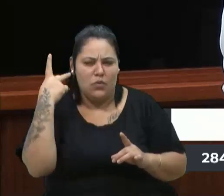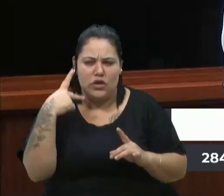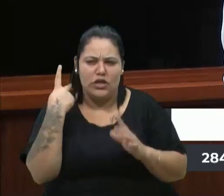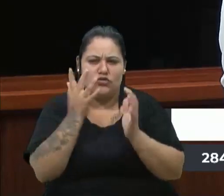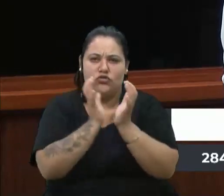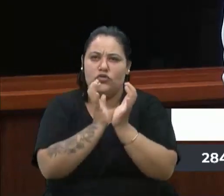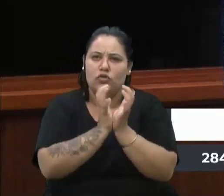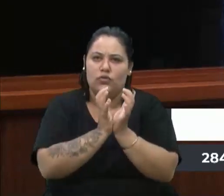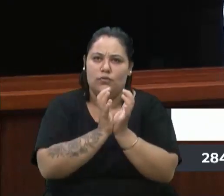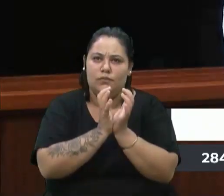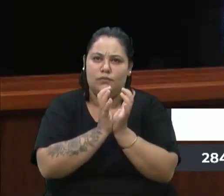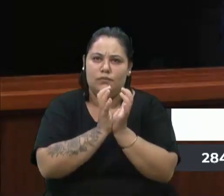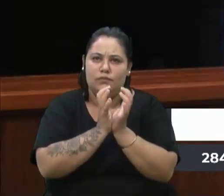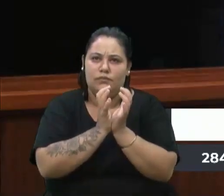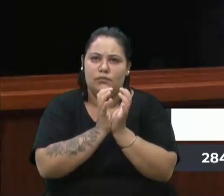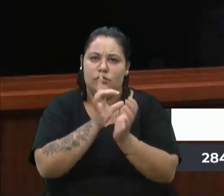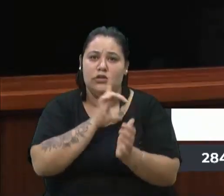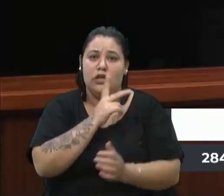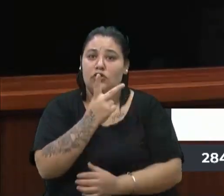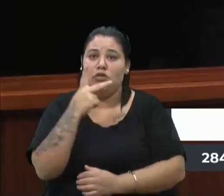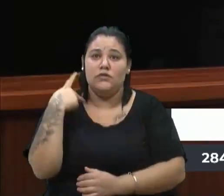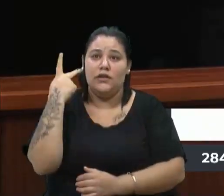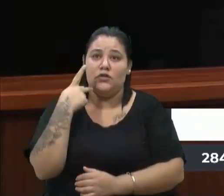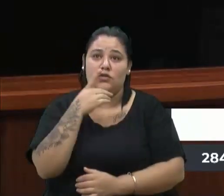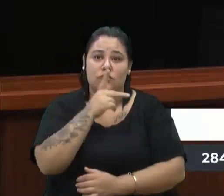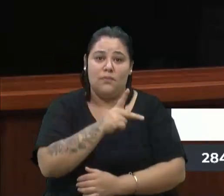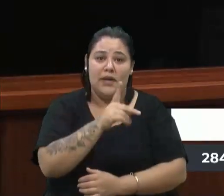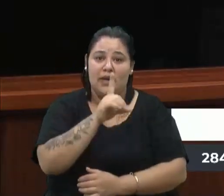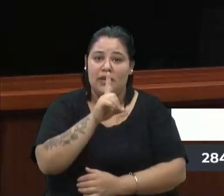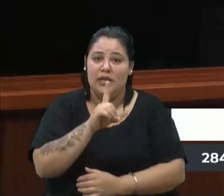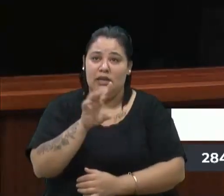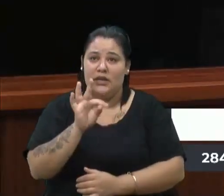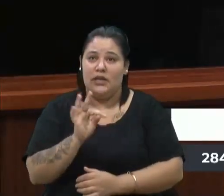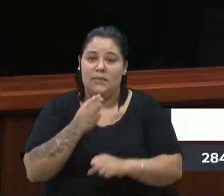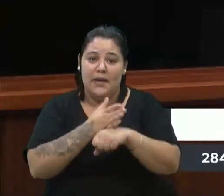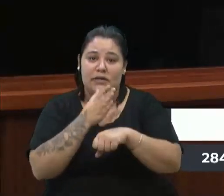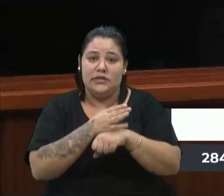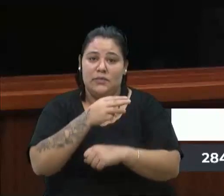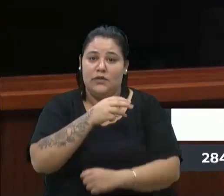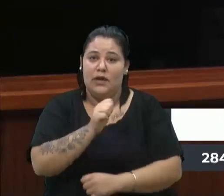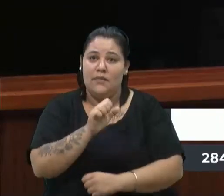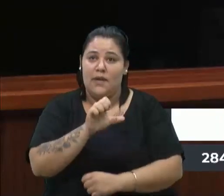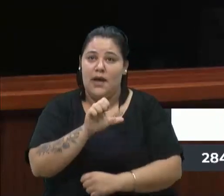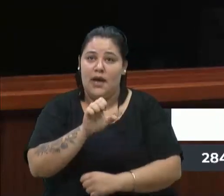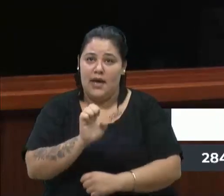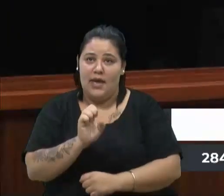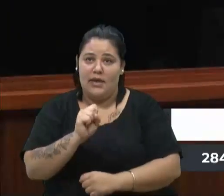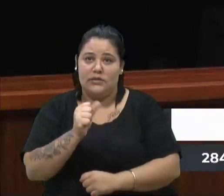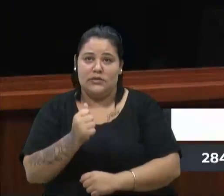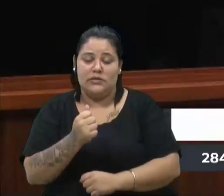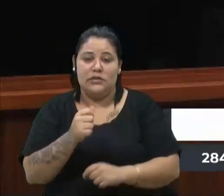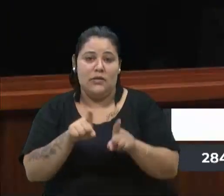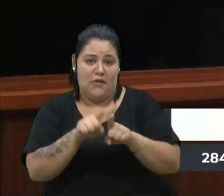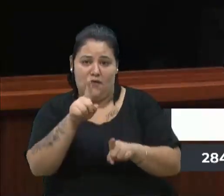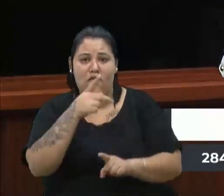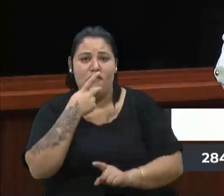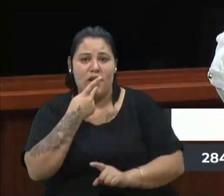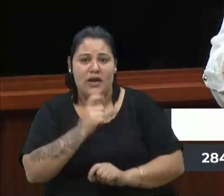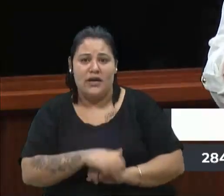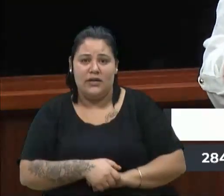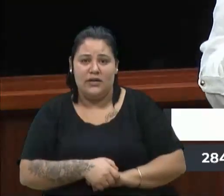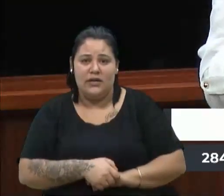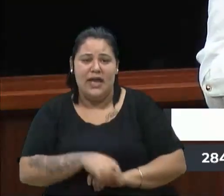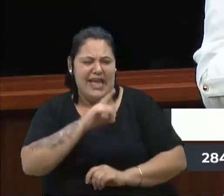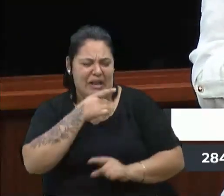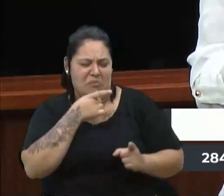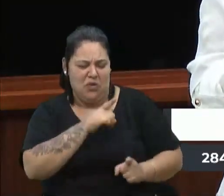partidários, existe, né? Tem 2 vereadores do PDT que fazem parte da Maesa, então vou ter que dizer isso. Ele insinua que